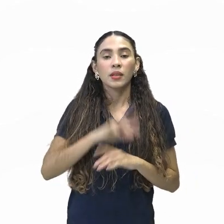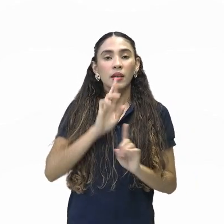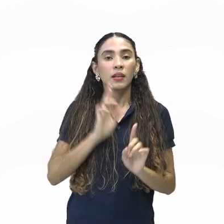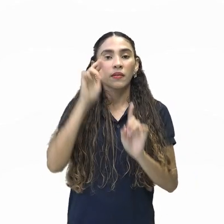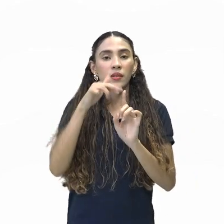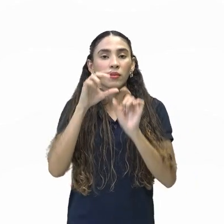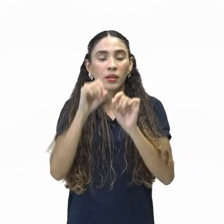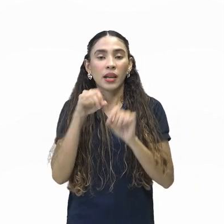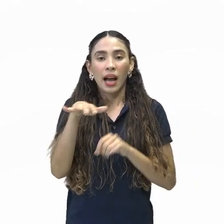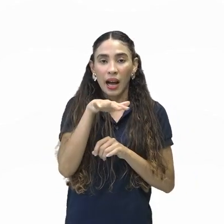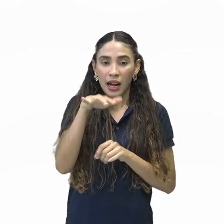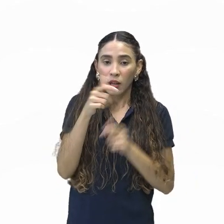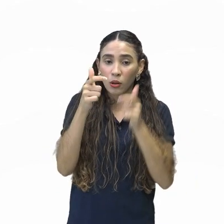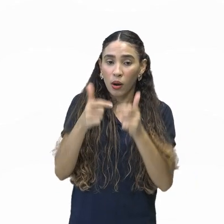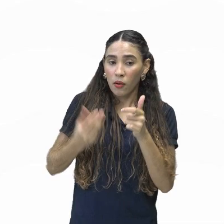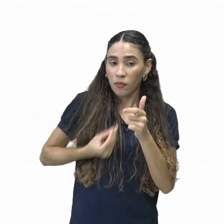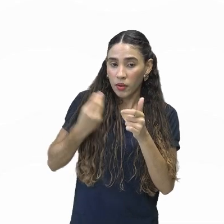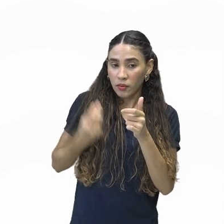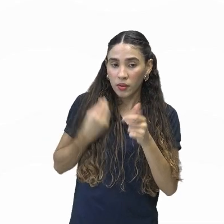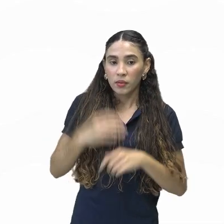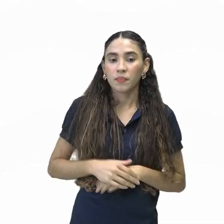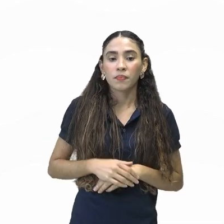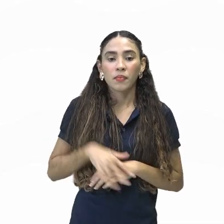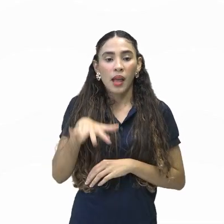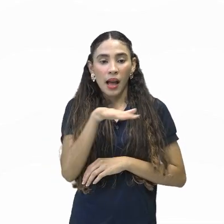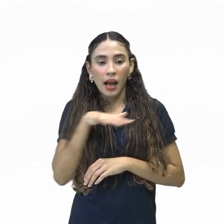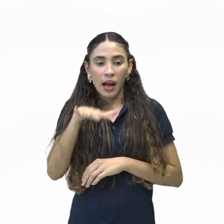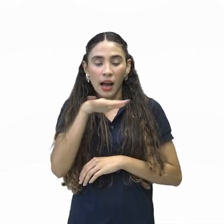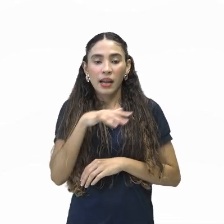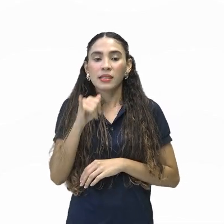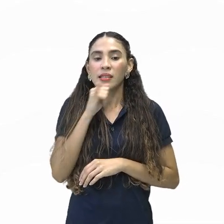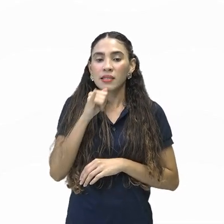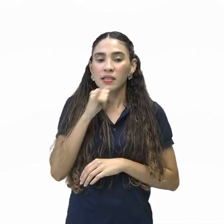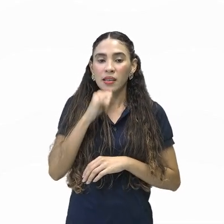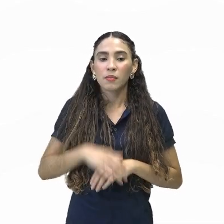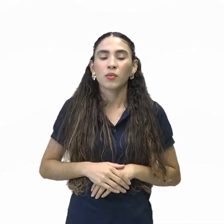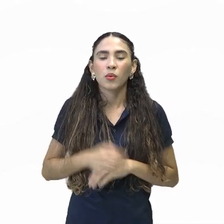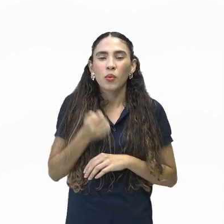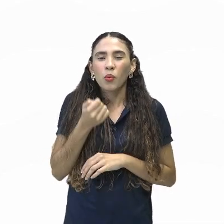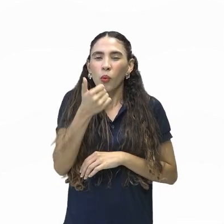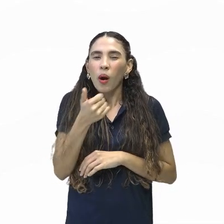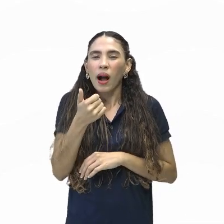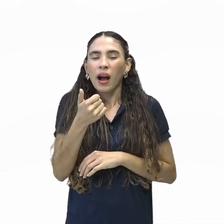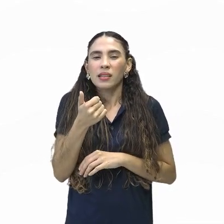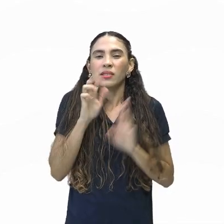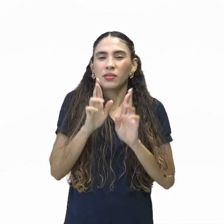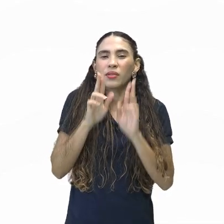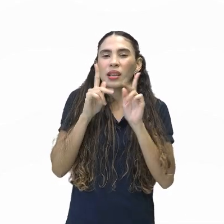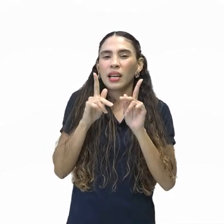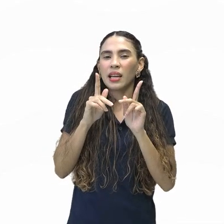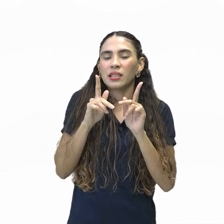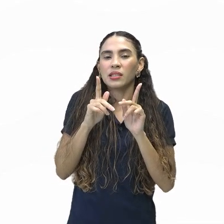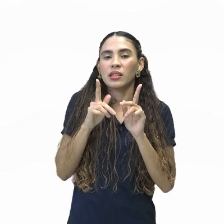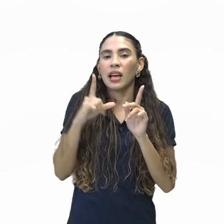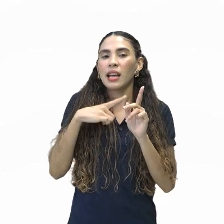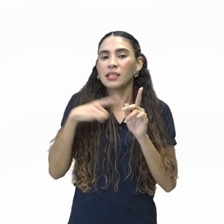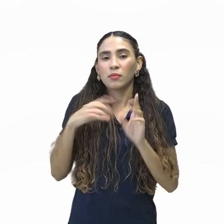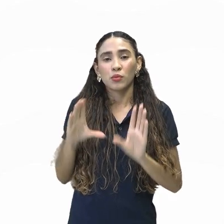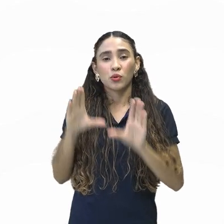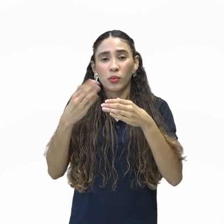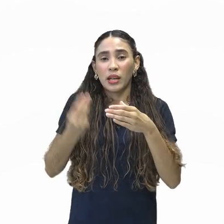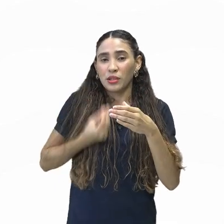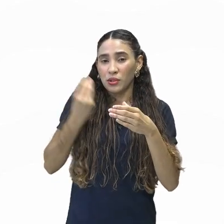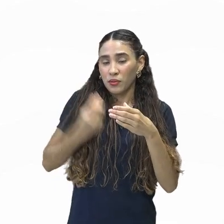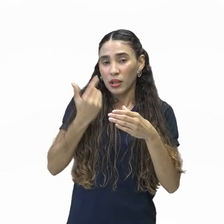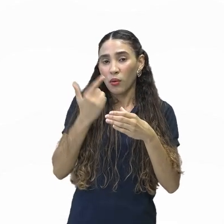respeito ao seu habitat. Elas vivem em ambientes extremos, quase que incompatíveis com a presença de seres